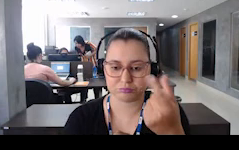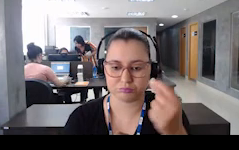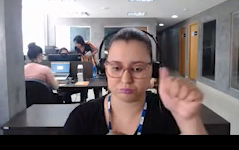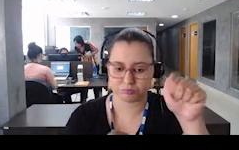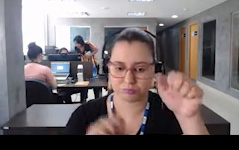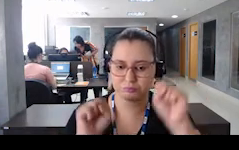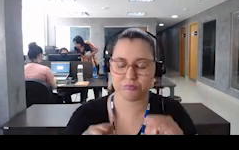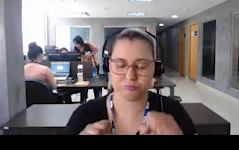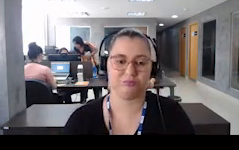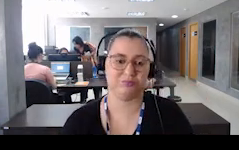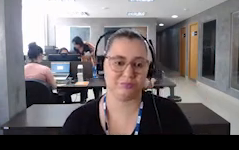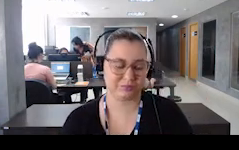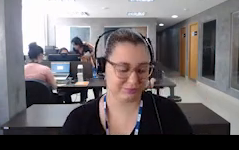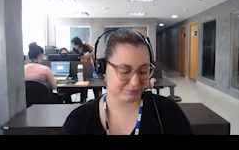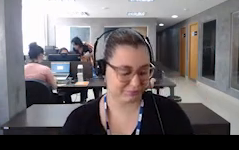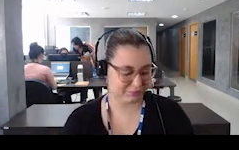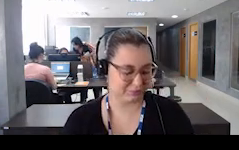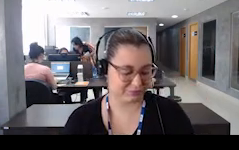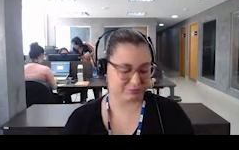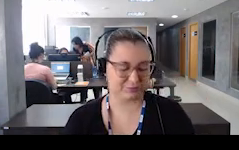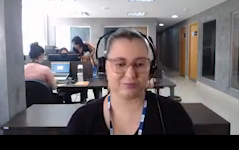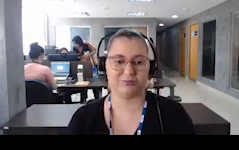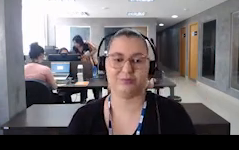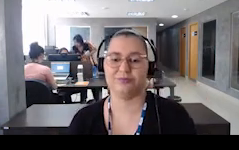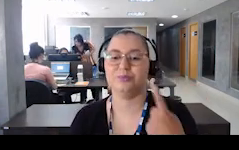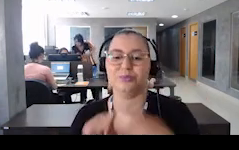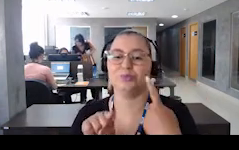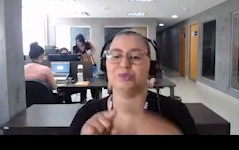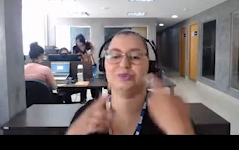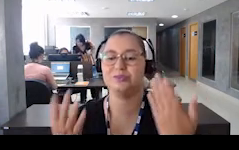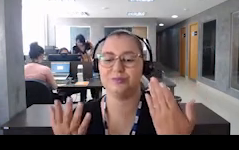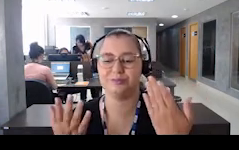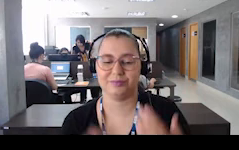Alguém? Sim. Sim, por quê?